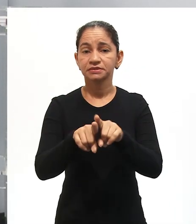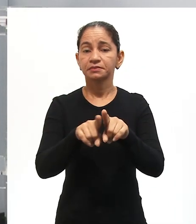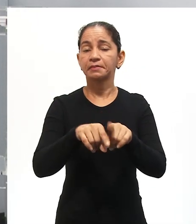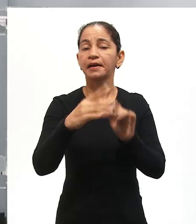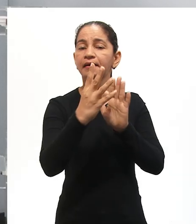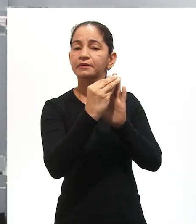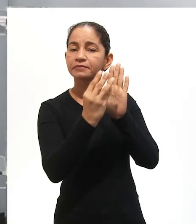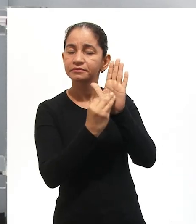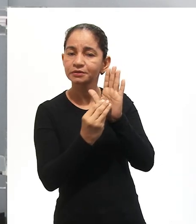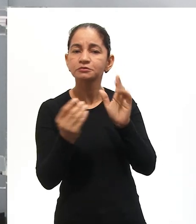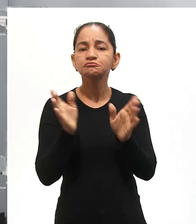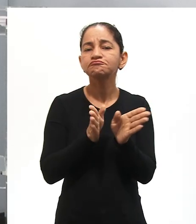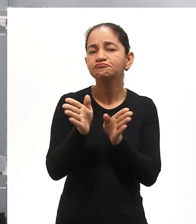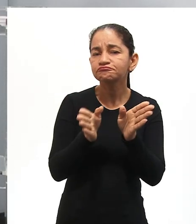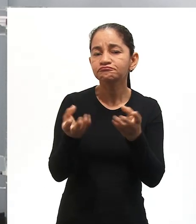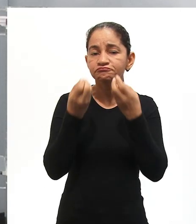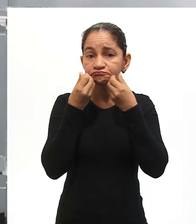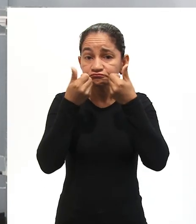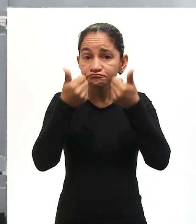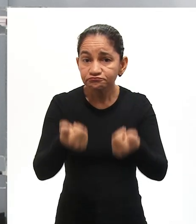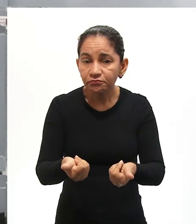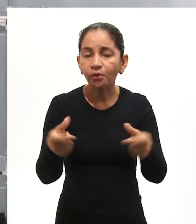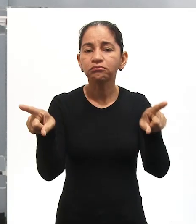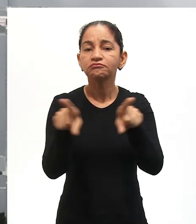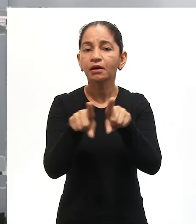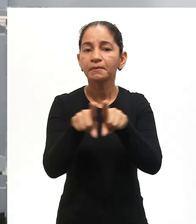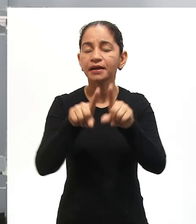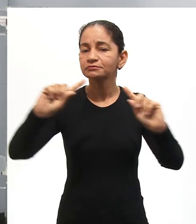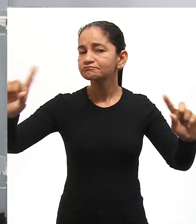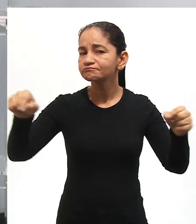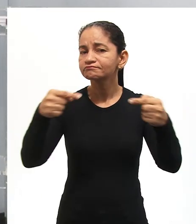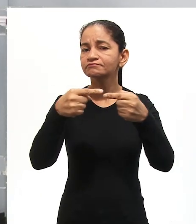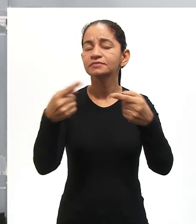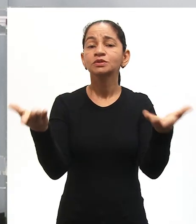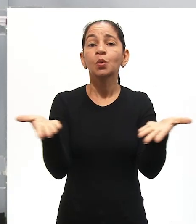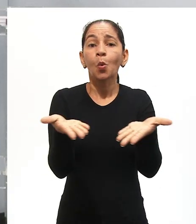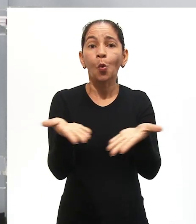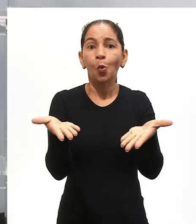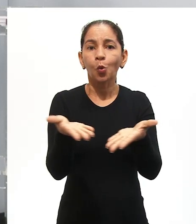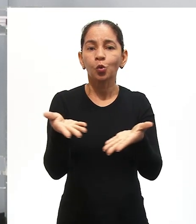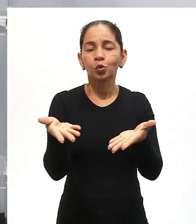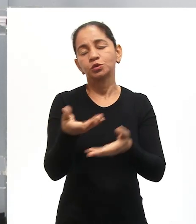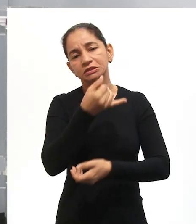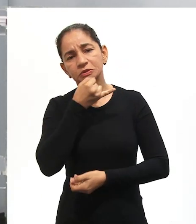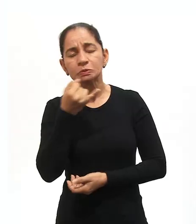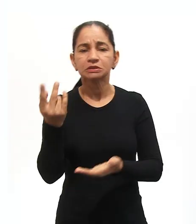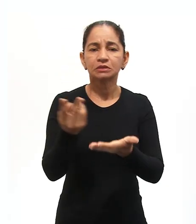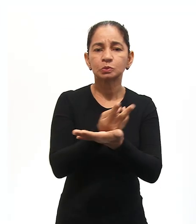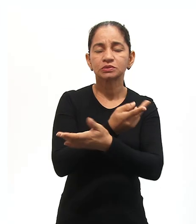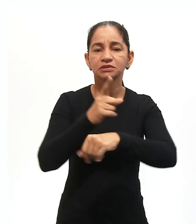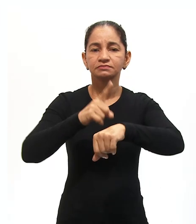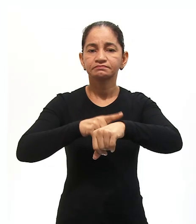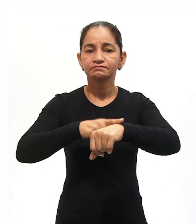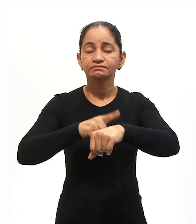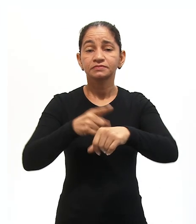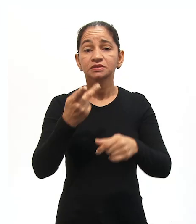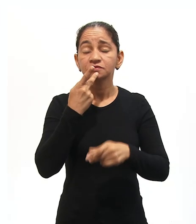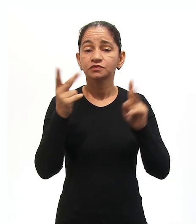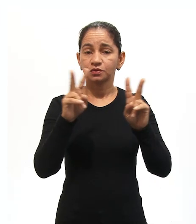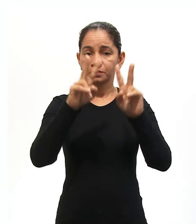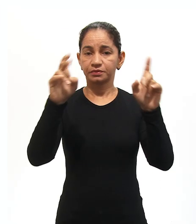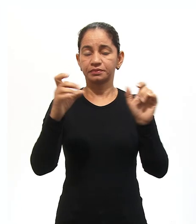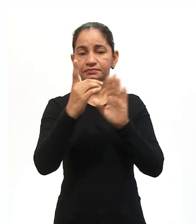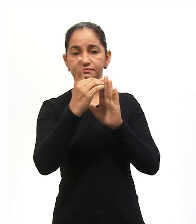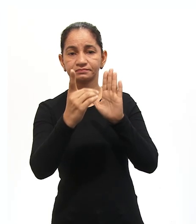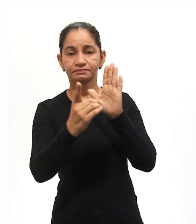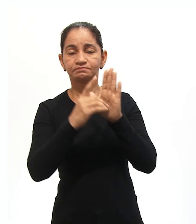conteúdos acessíveis e atualizado. Sempre fazer um link com algo que está acontecendo, que é muito importante, como a gente trouxe ainda há pouco, esse